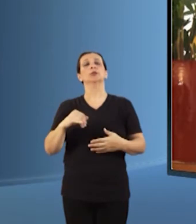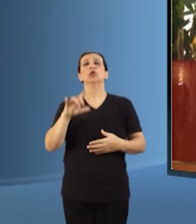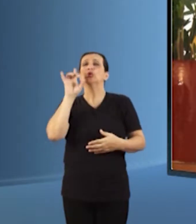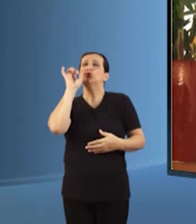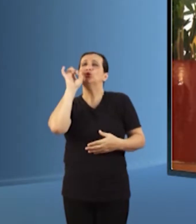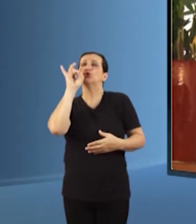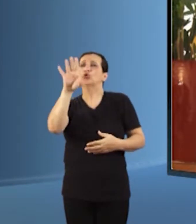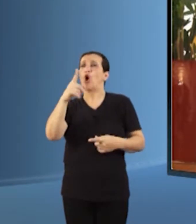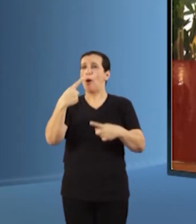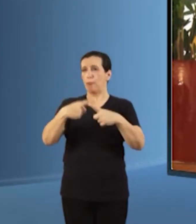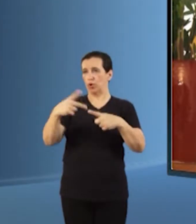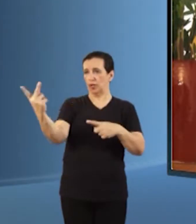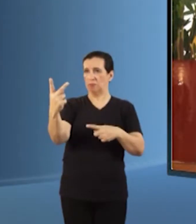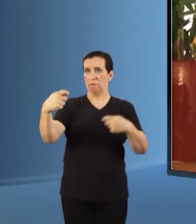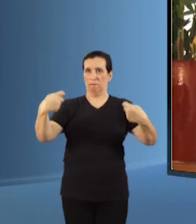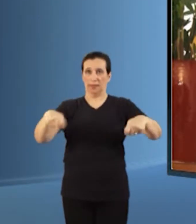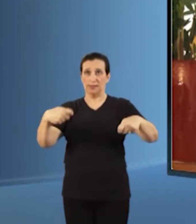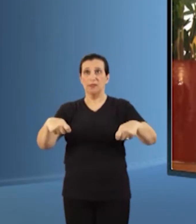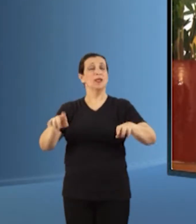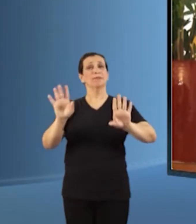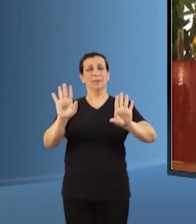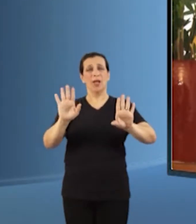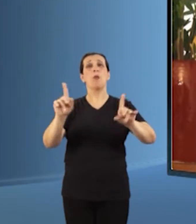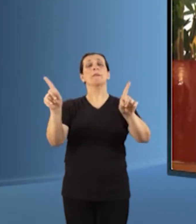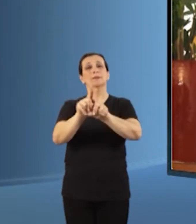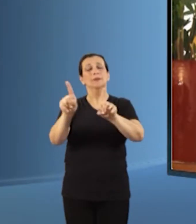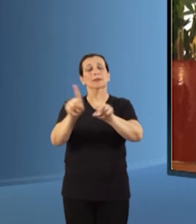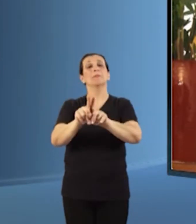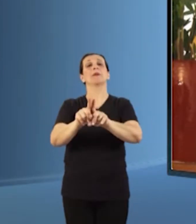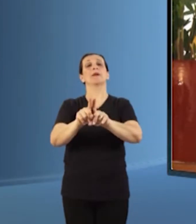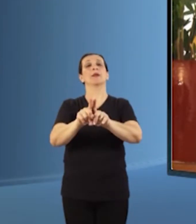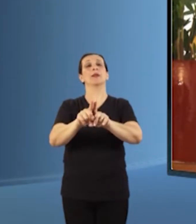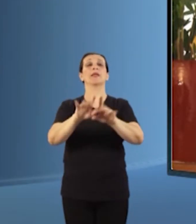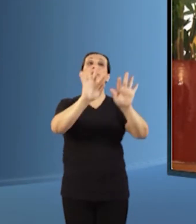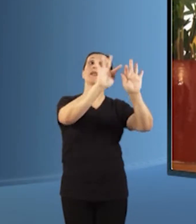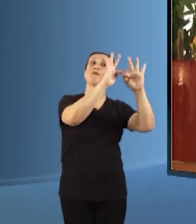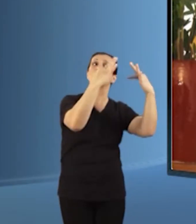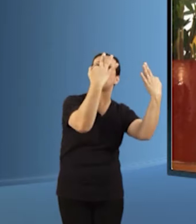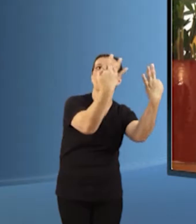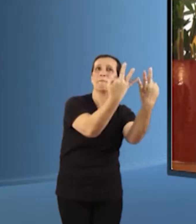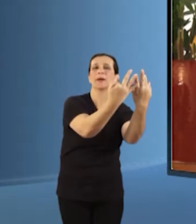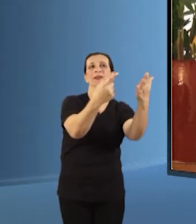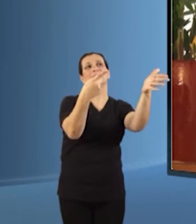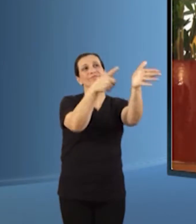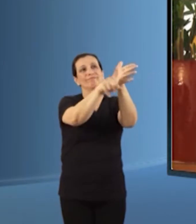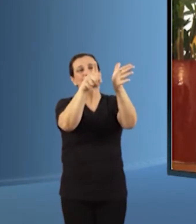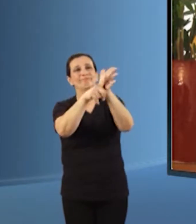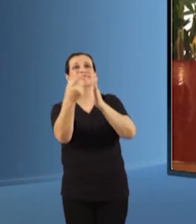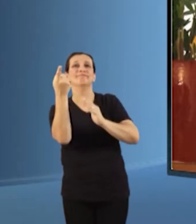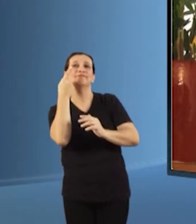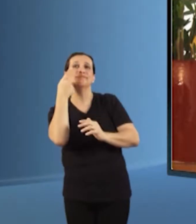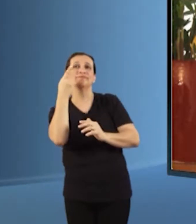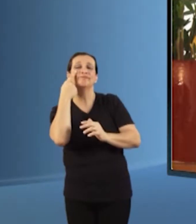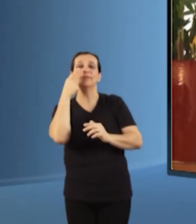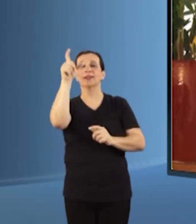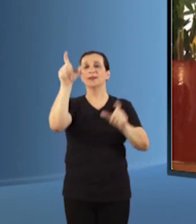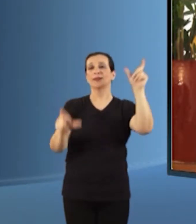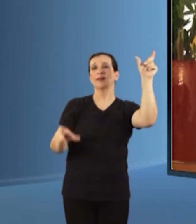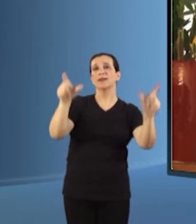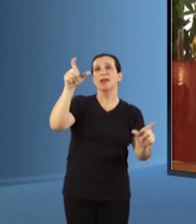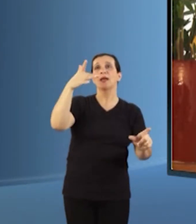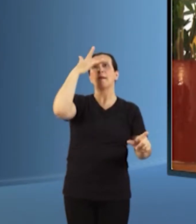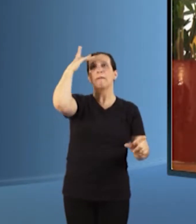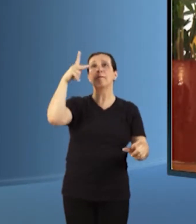grande, não apenas nessa indicação, mas também na condição dos familiares e dos pacientes de